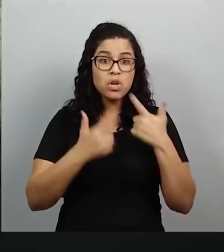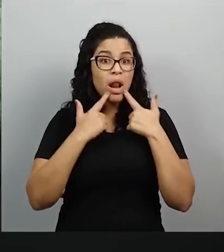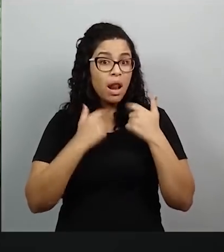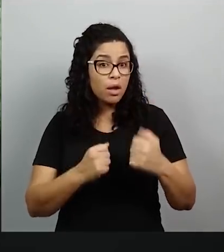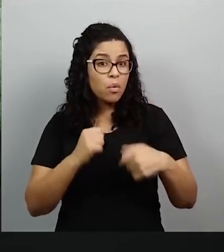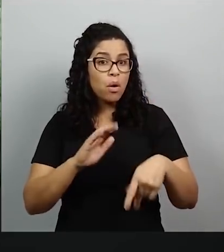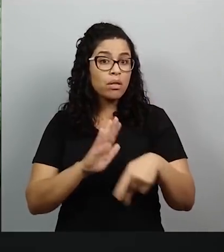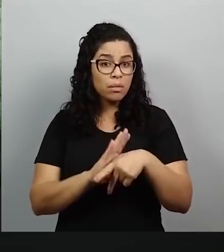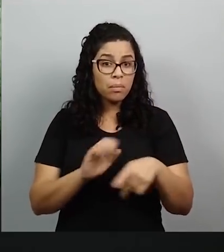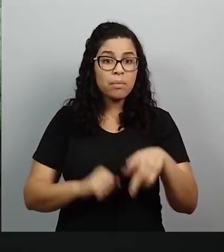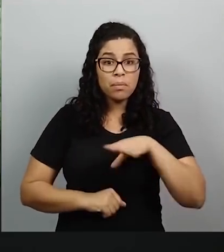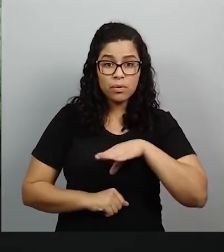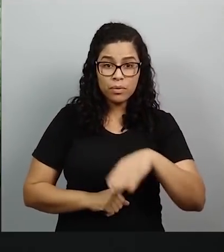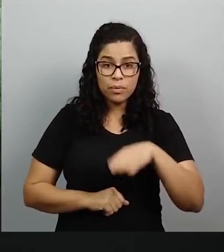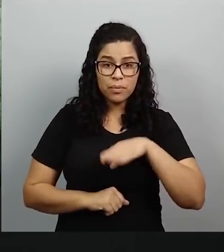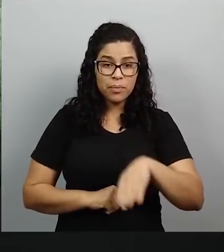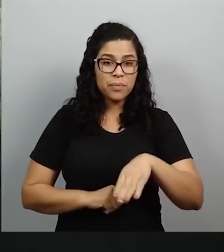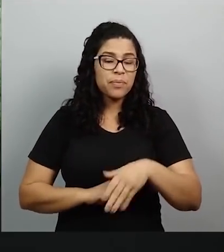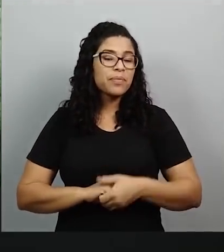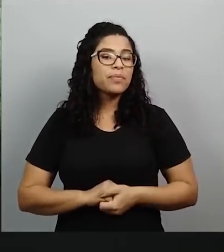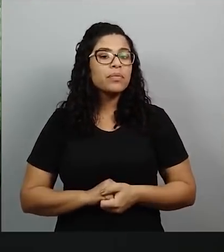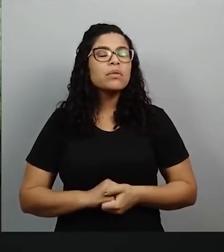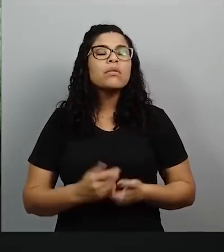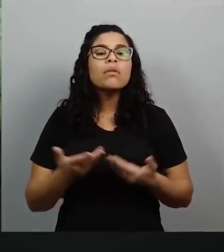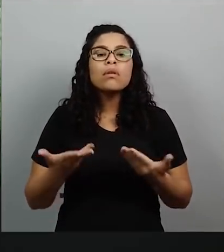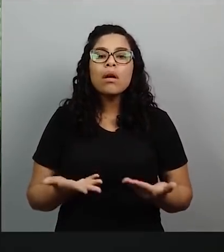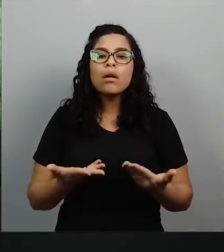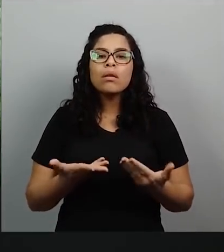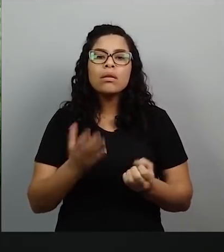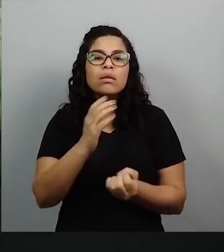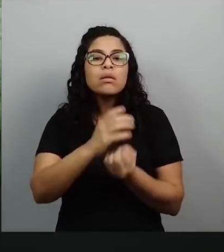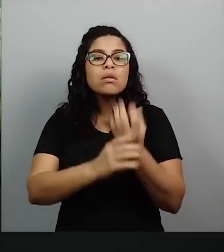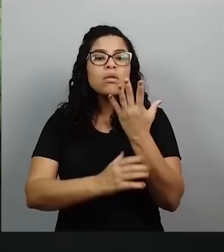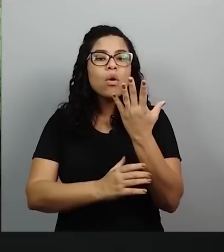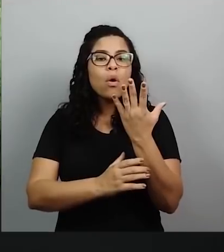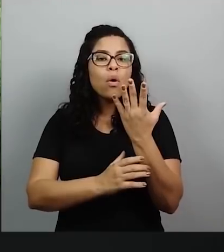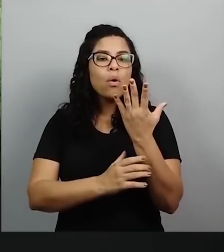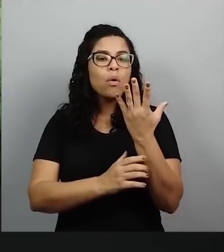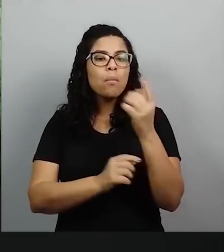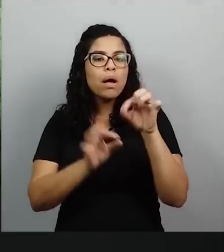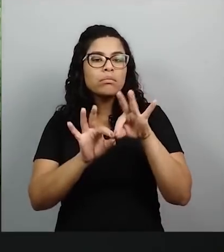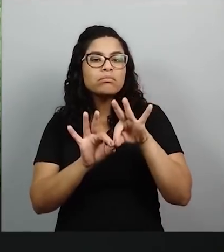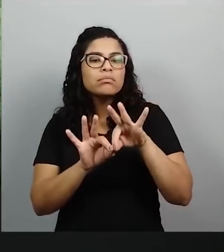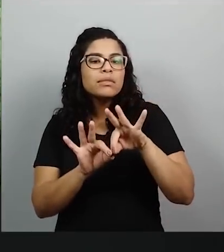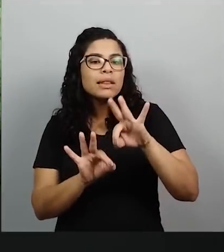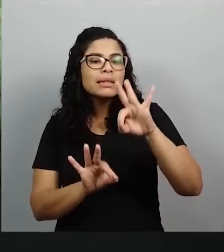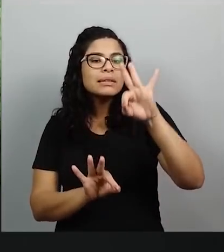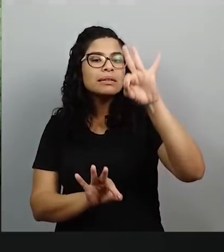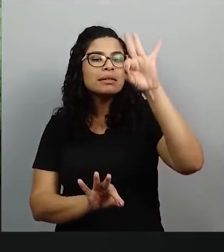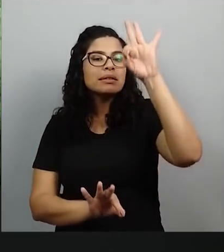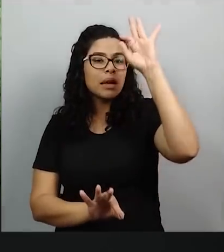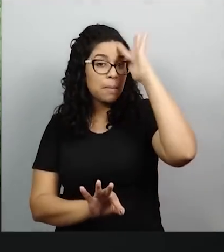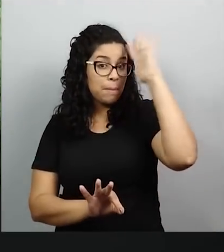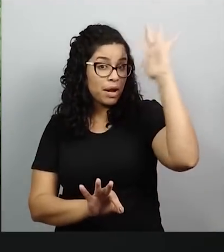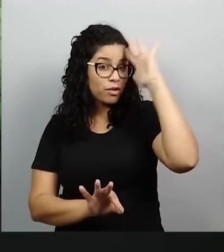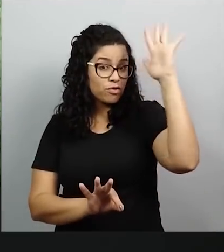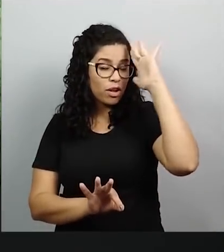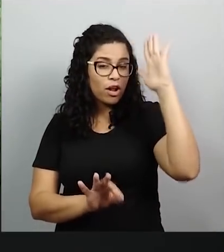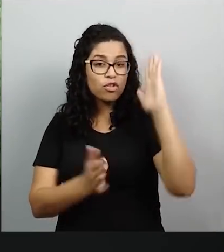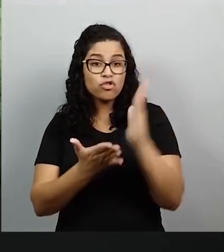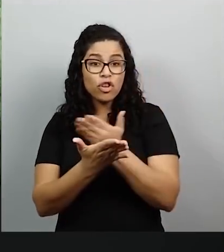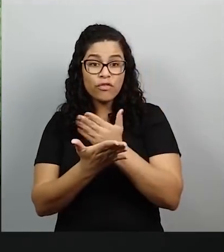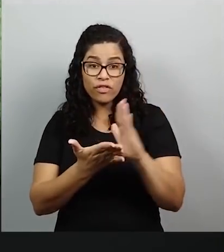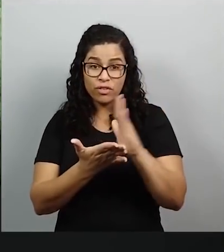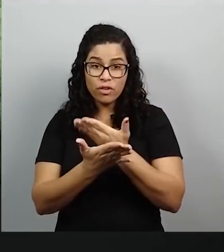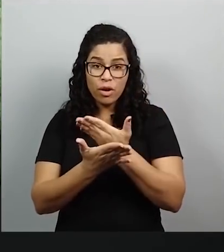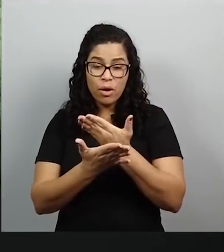Dessa maneira, foi determinado um meridiano, foi criado uma linha imaginária que dividiria, teoricamente, as